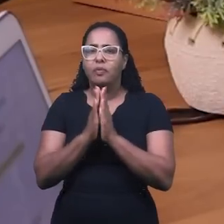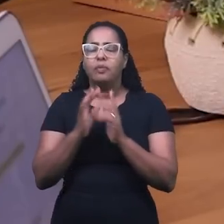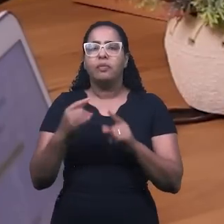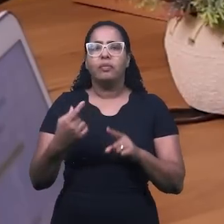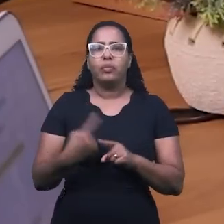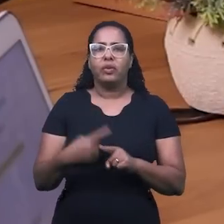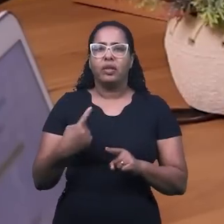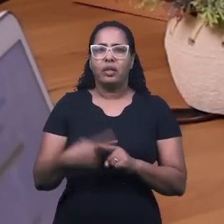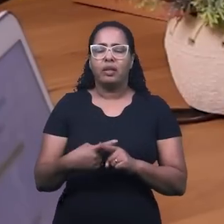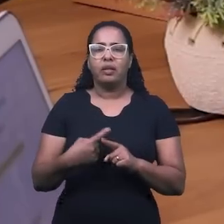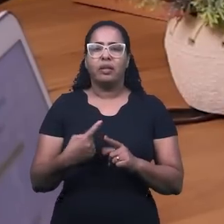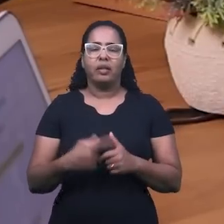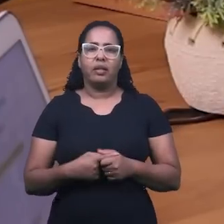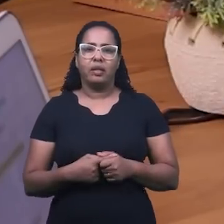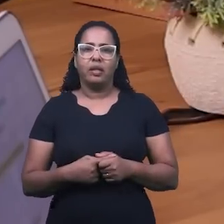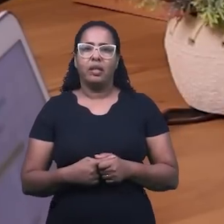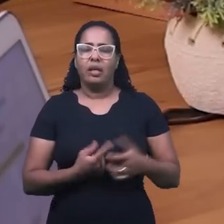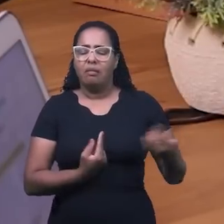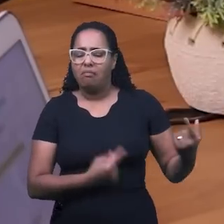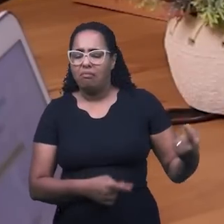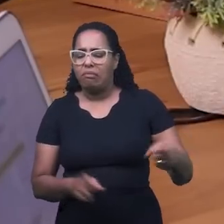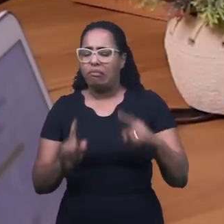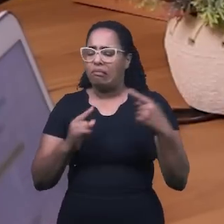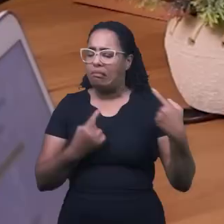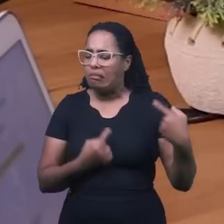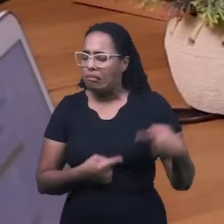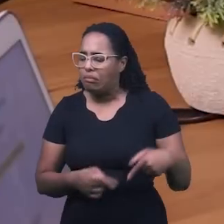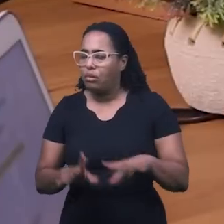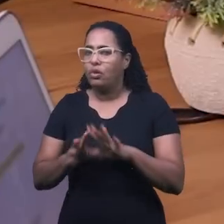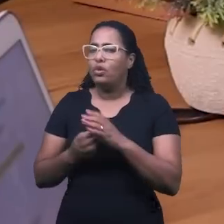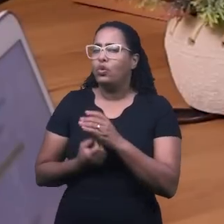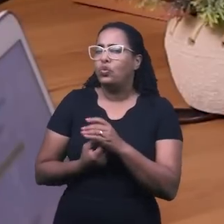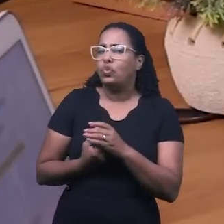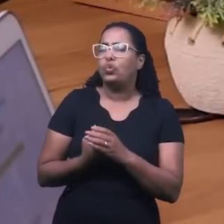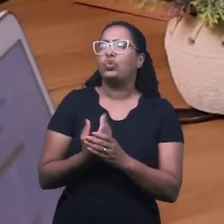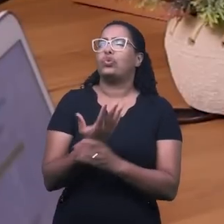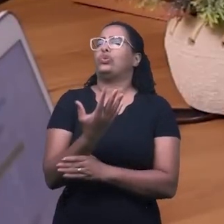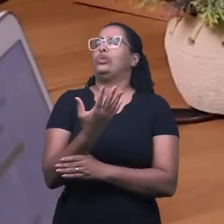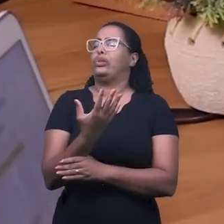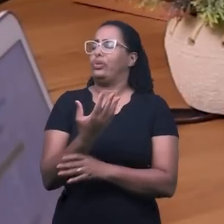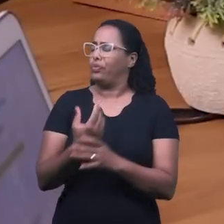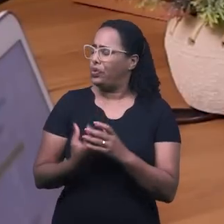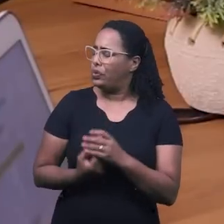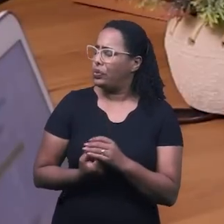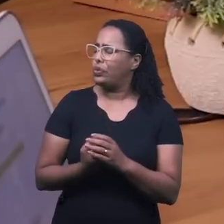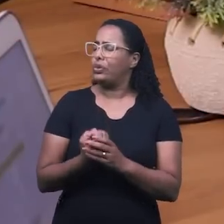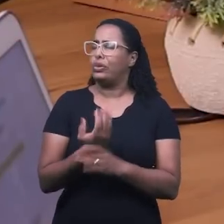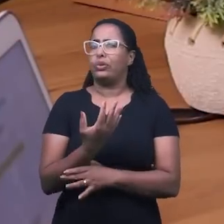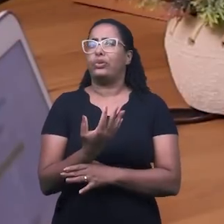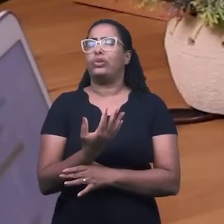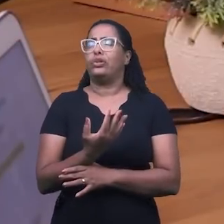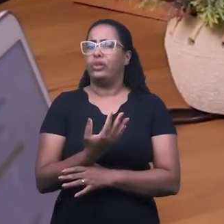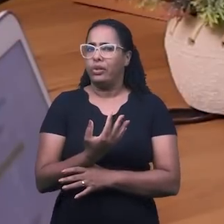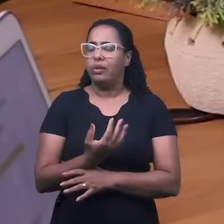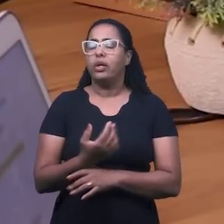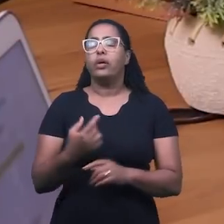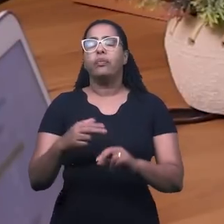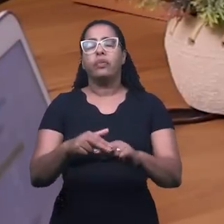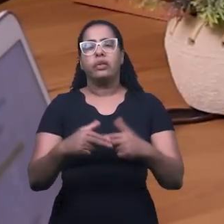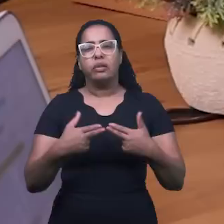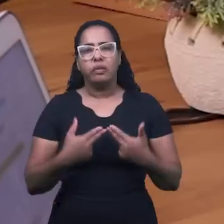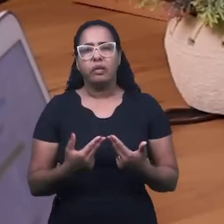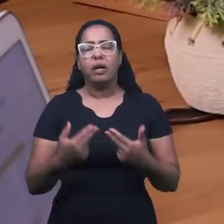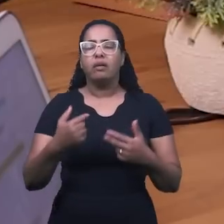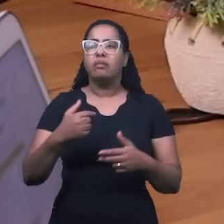muita busca, porque as investidas, elas vêm muito,